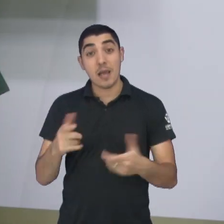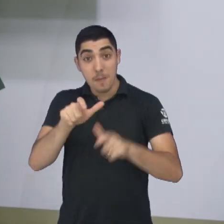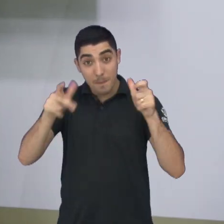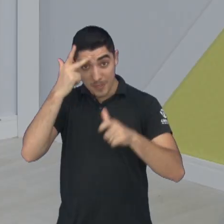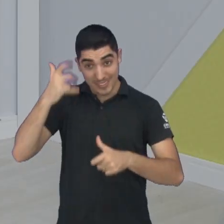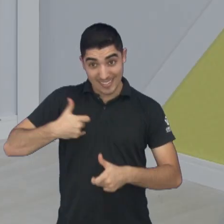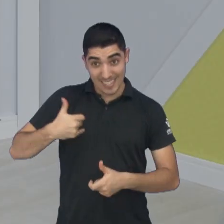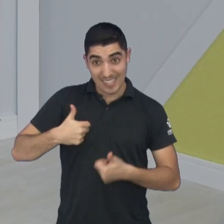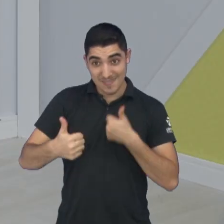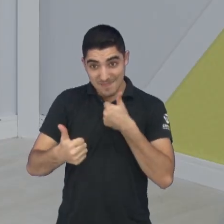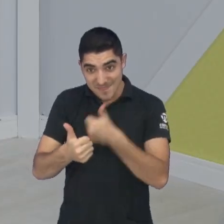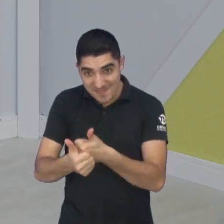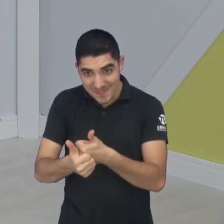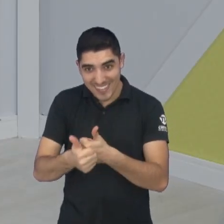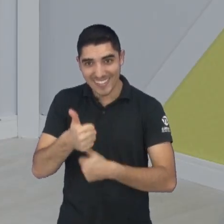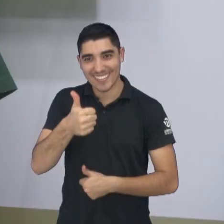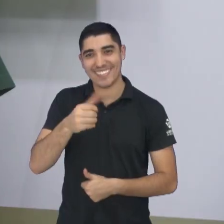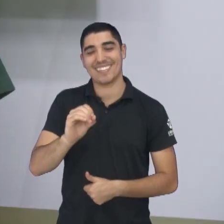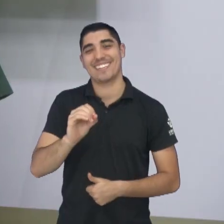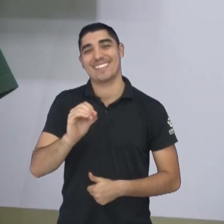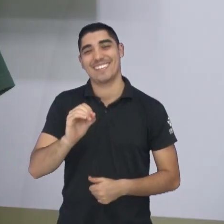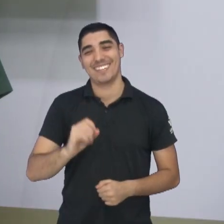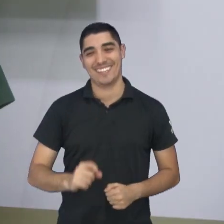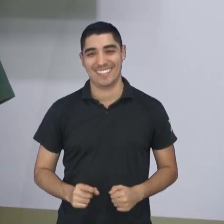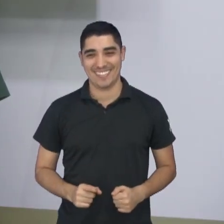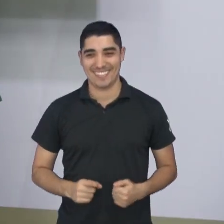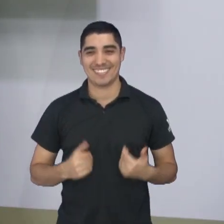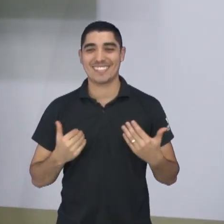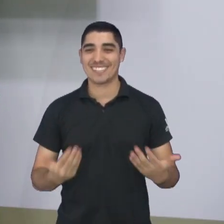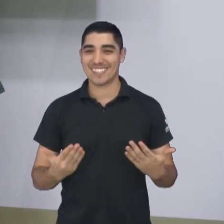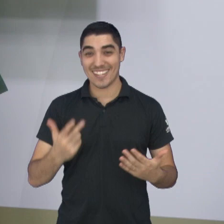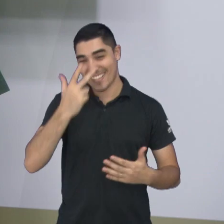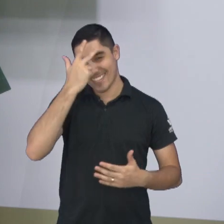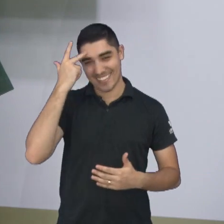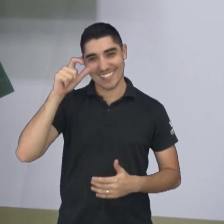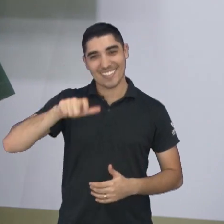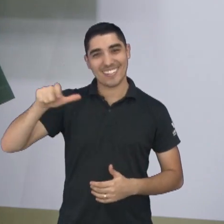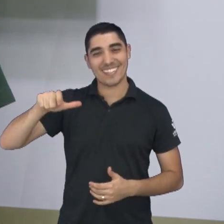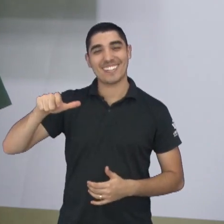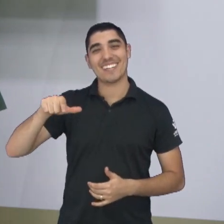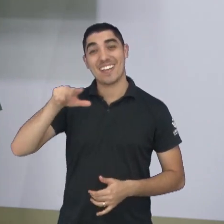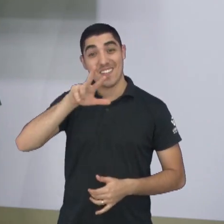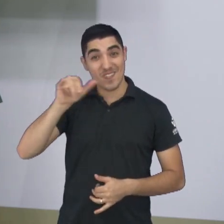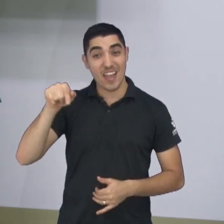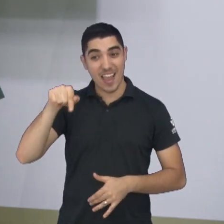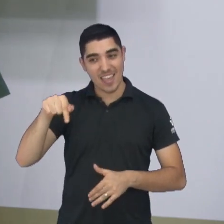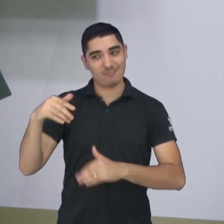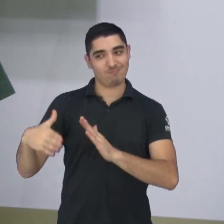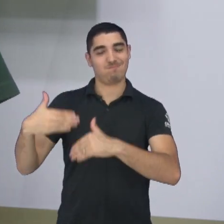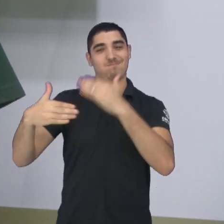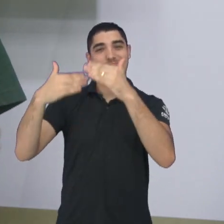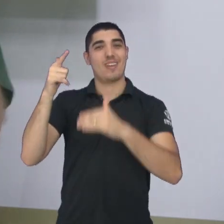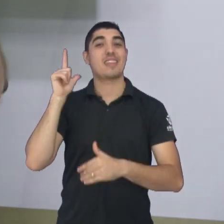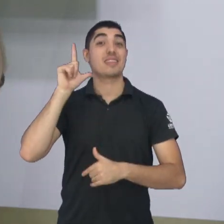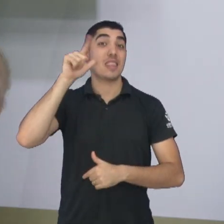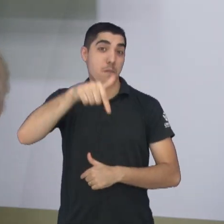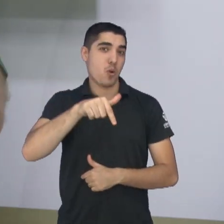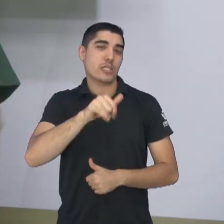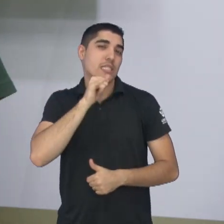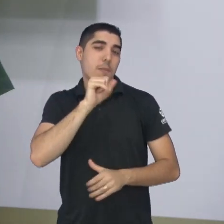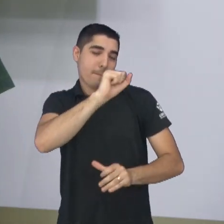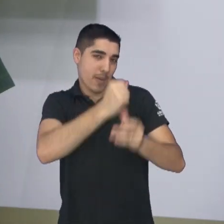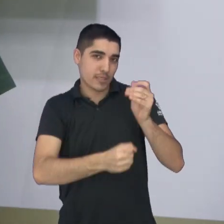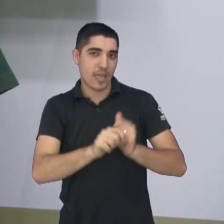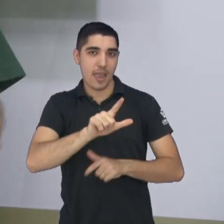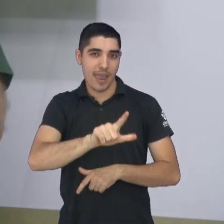anos, aí o pessoal vai crescer na modalidade, pode chegar no LDB ou pode chegar nas